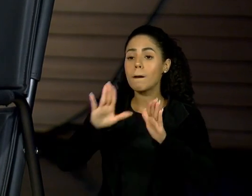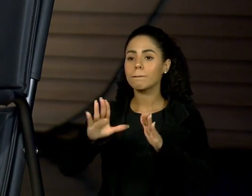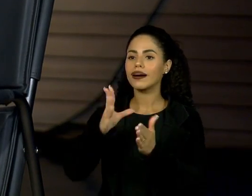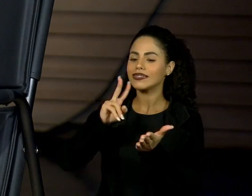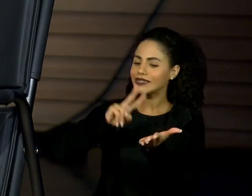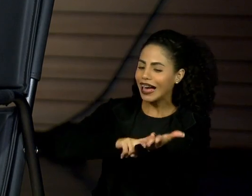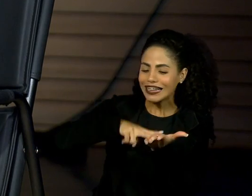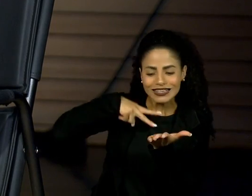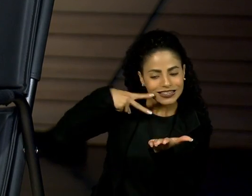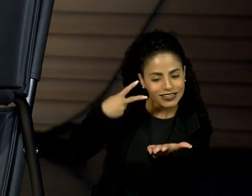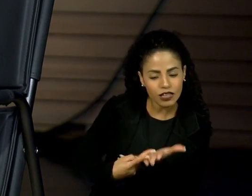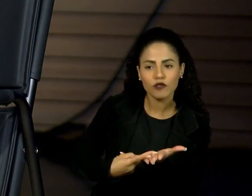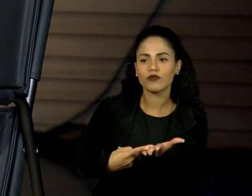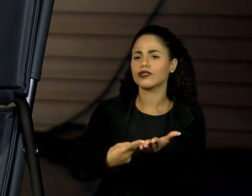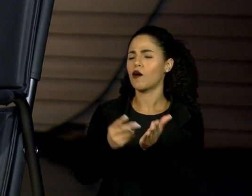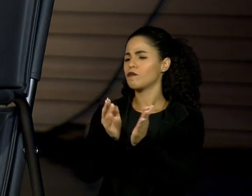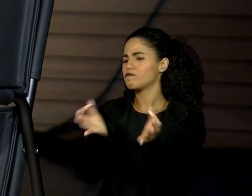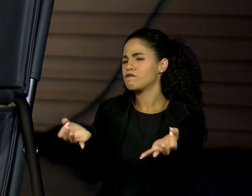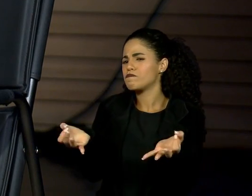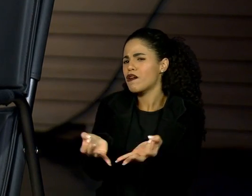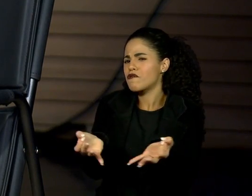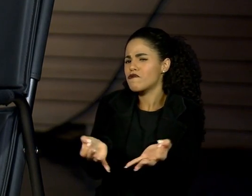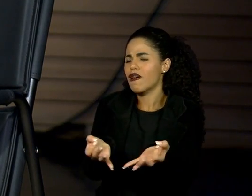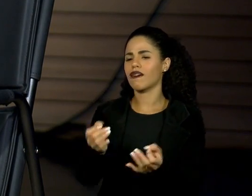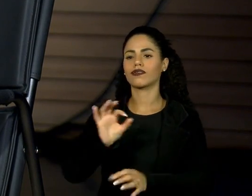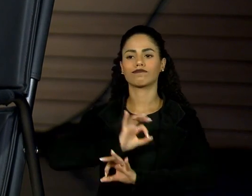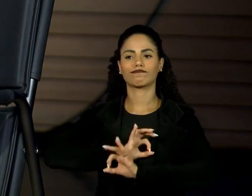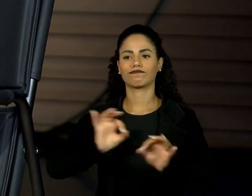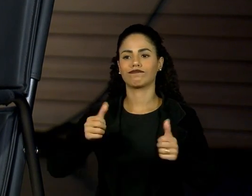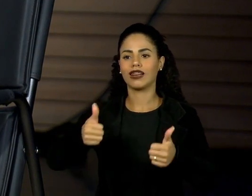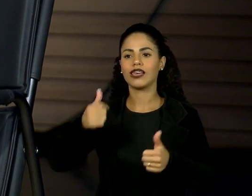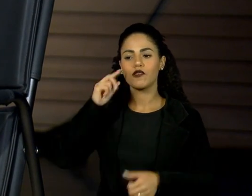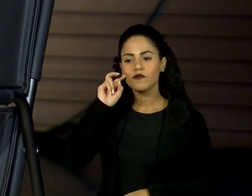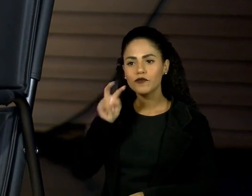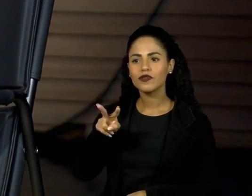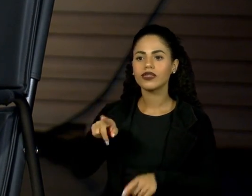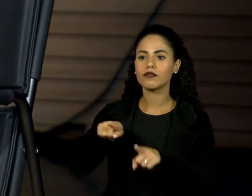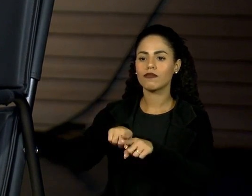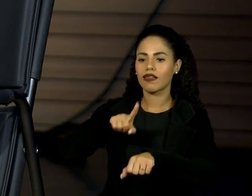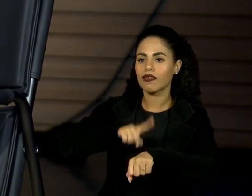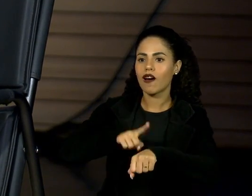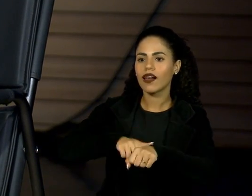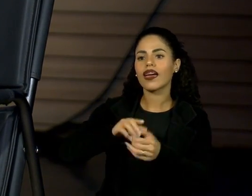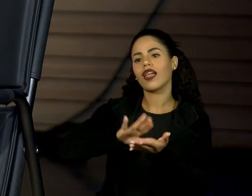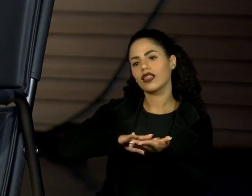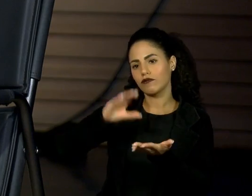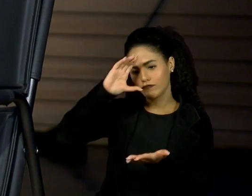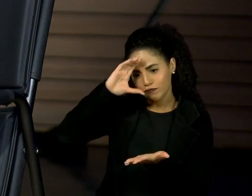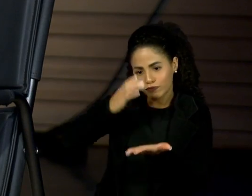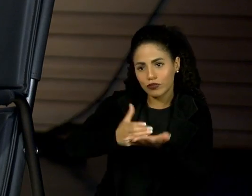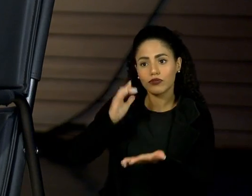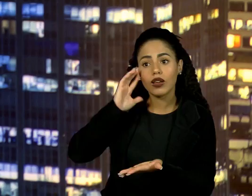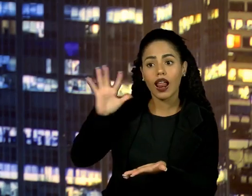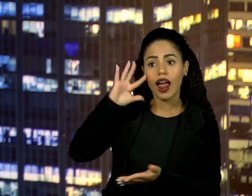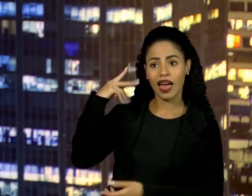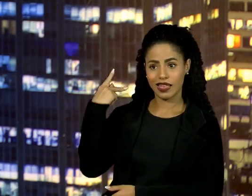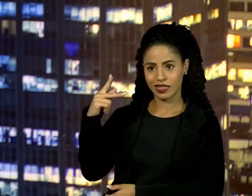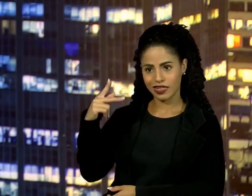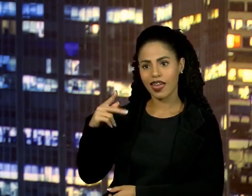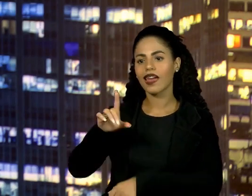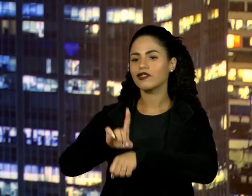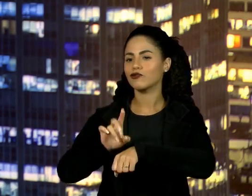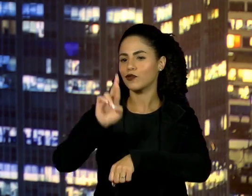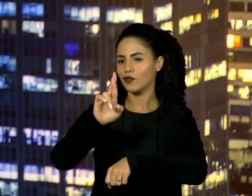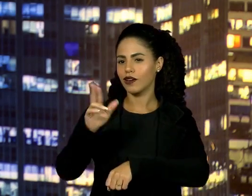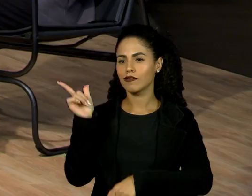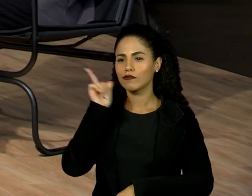tradução é muitíssimo bem feita, né? Isso eu ouvi desde que ela estava fazendo uma tese, porque isso foi a tese dela, né, essa